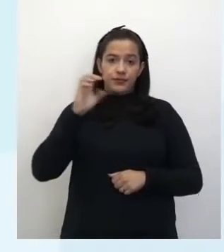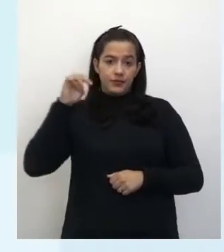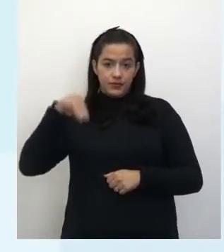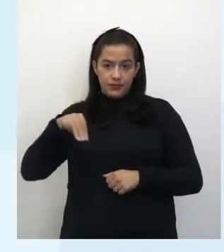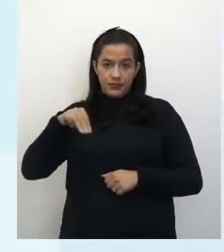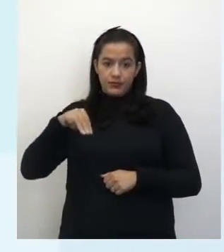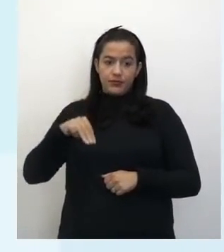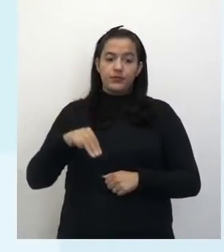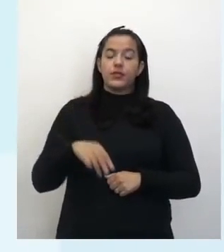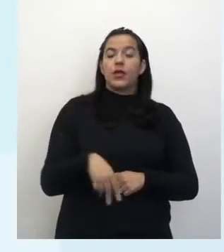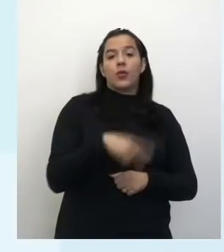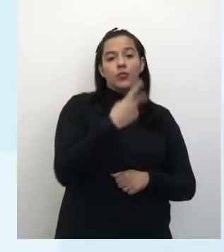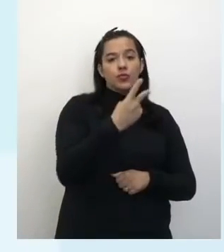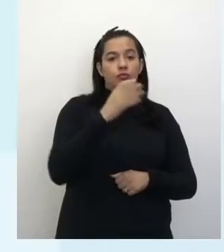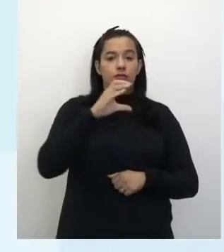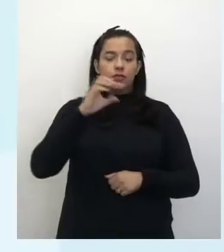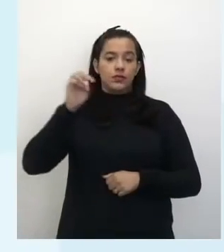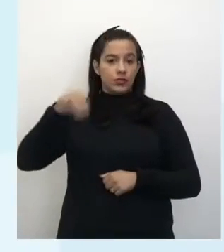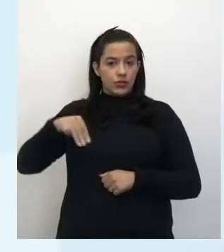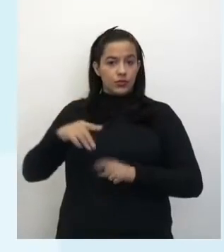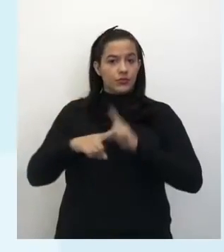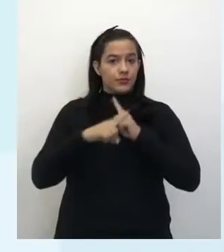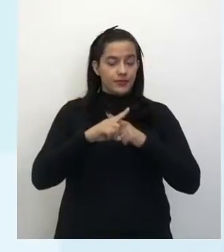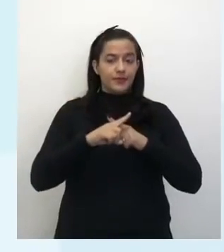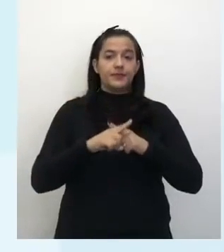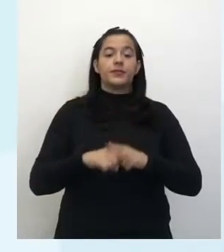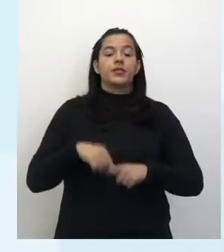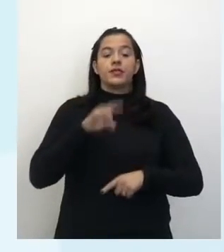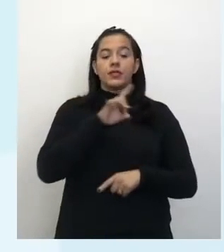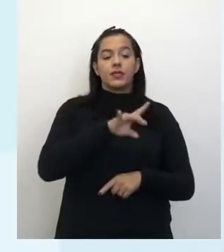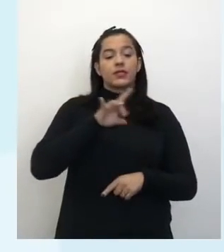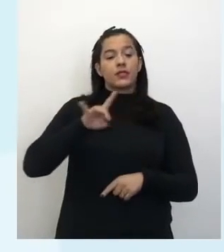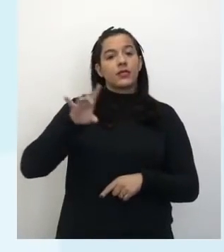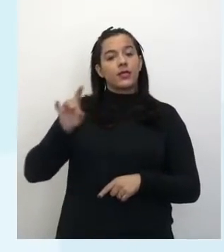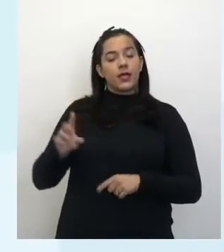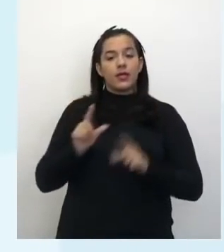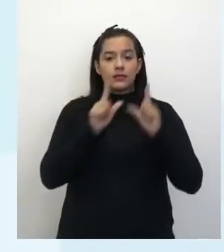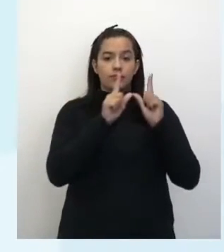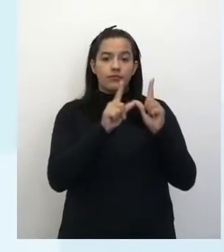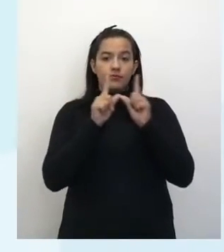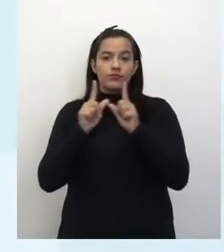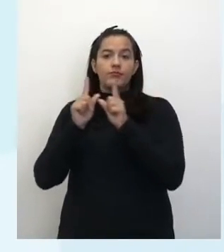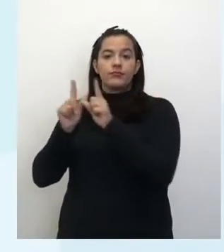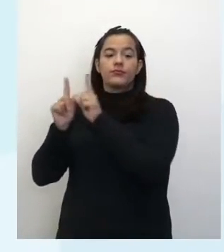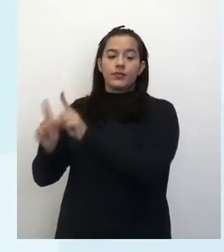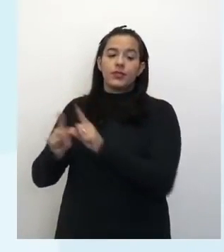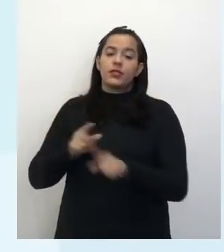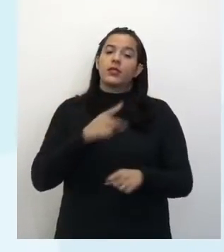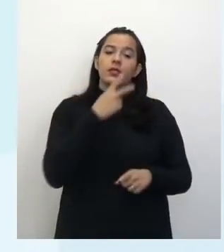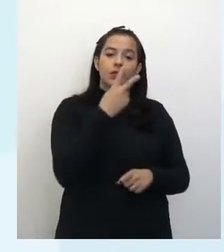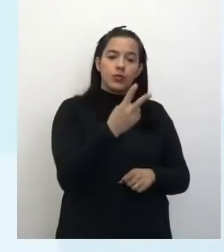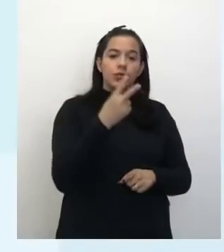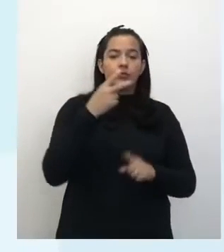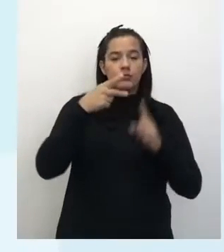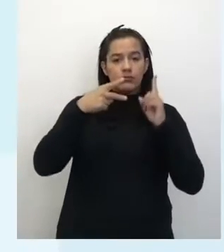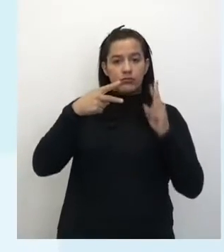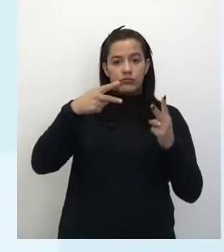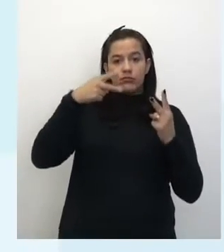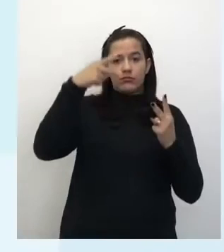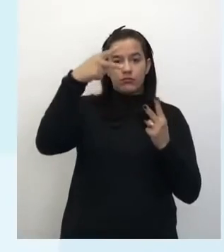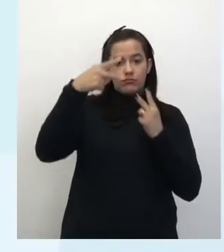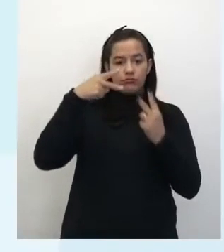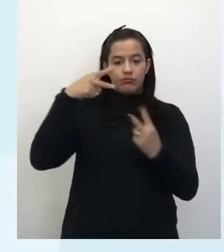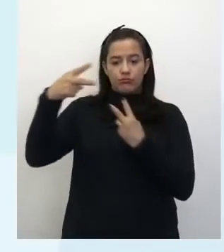vendo? Por 2 centímetros. Isso quer dizer que cada quadradinho desse daí tem 2 por 2, né? Tem